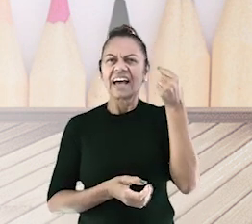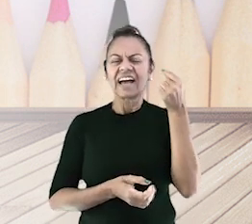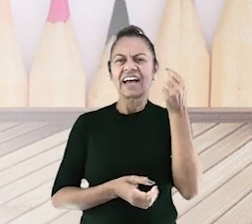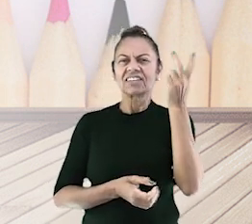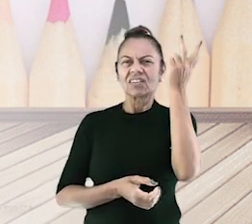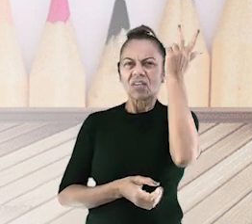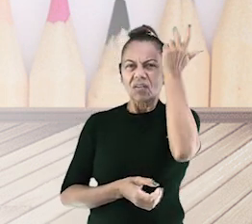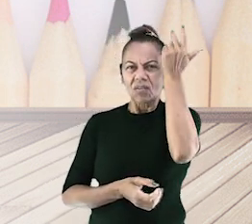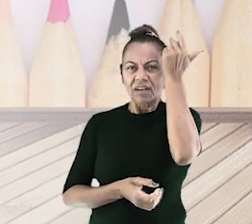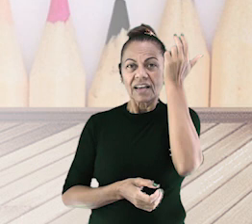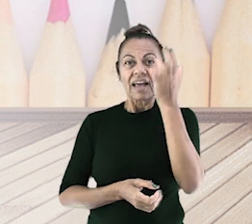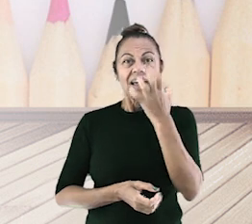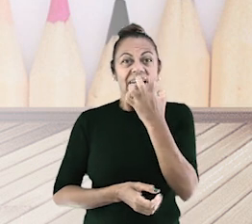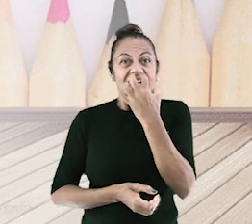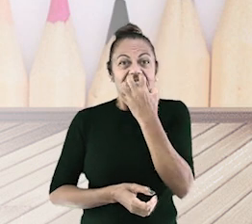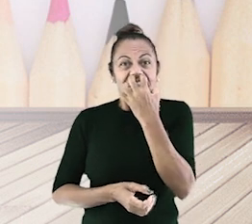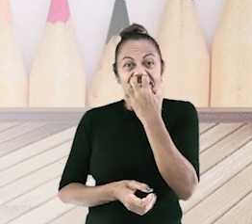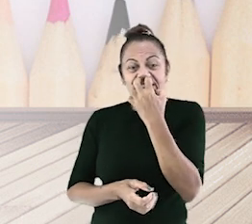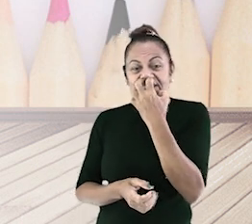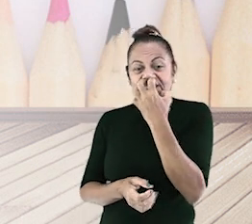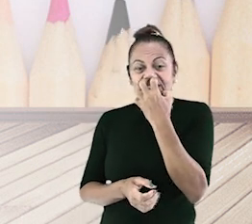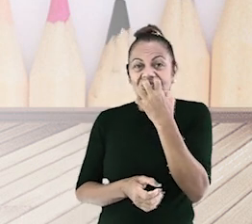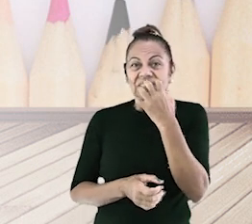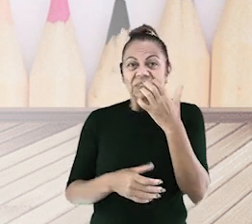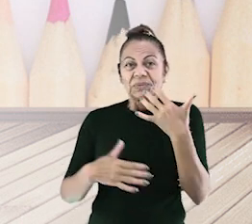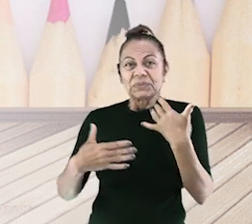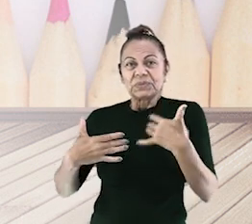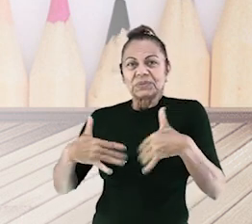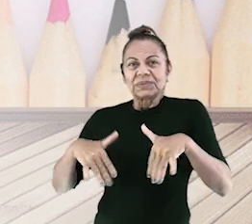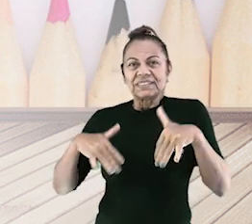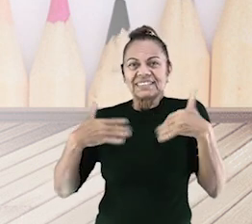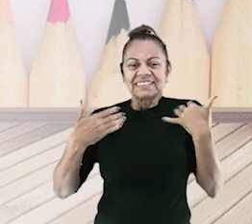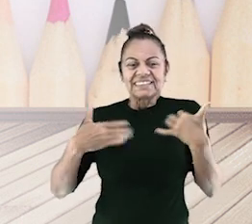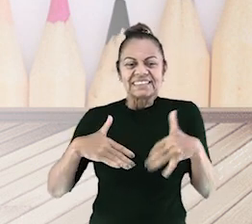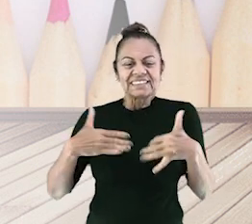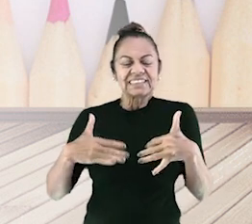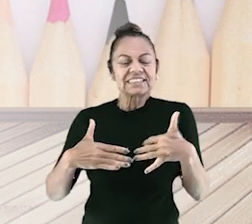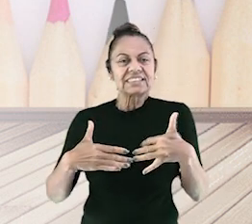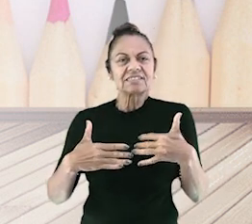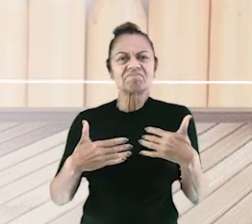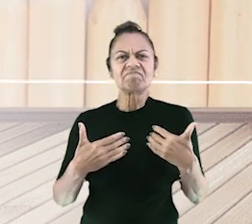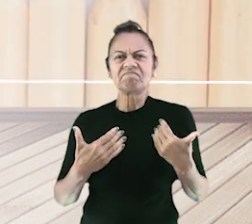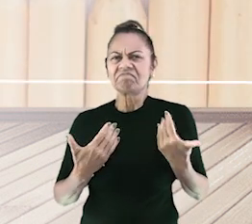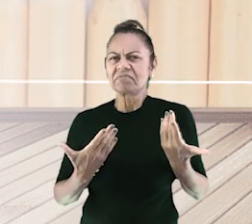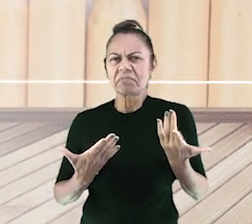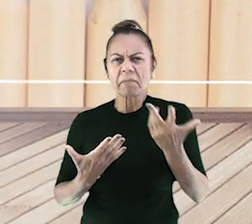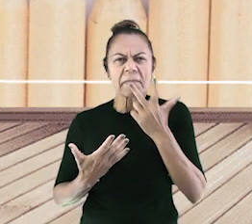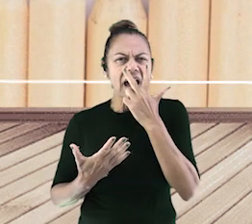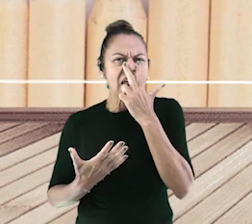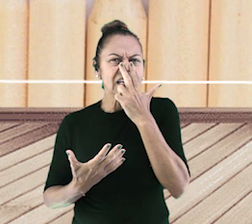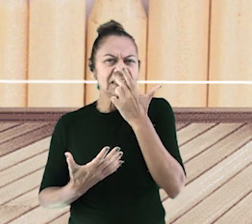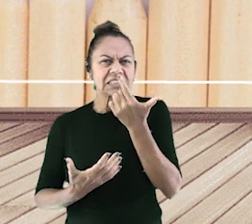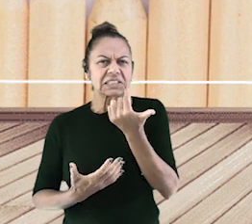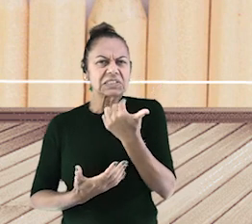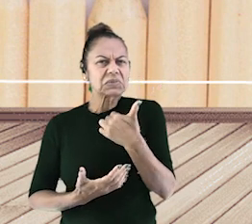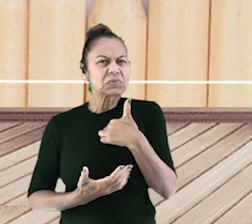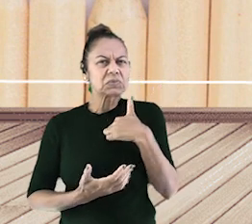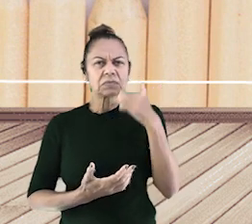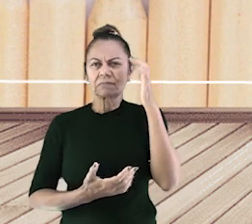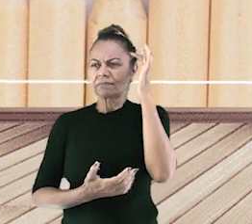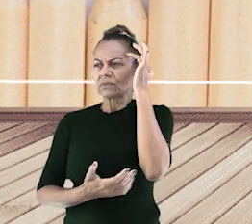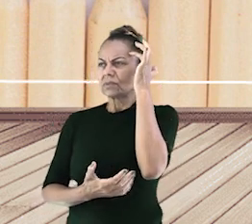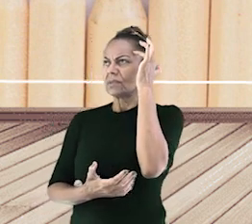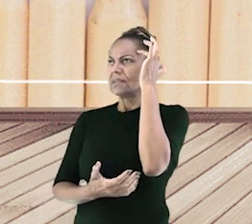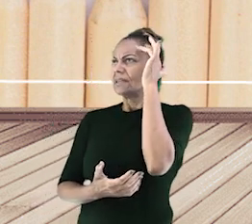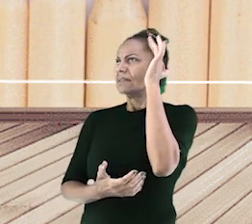Gatinho, coelho, um cachorro, ai, ai, ai, ai, ai, ai, ai. Crianças, eu acho que eu estava